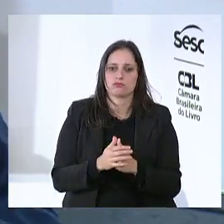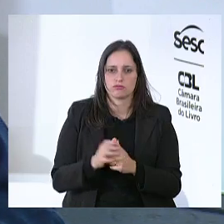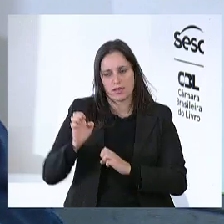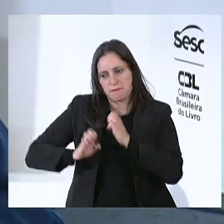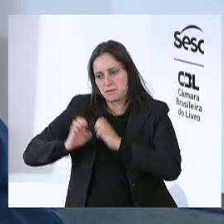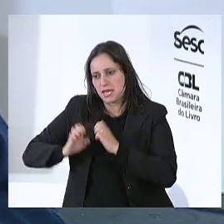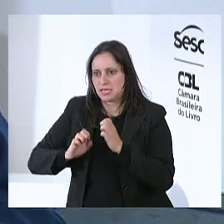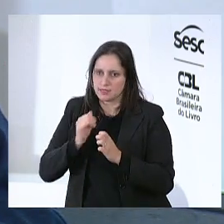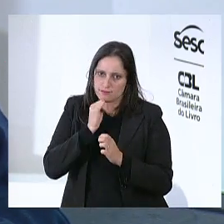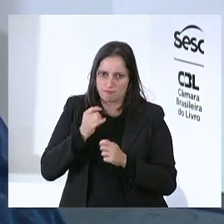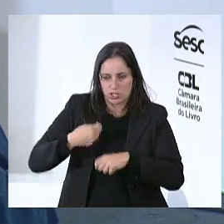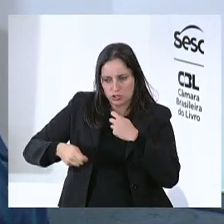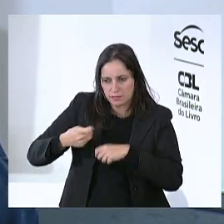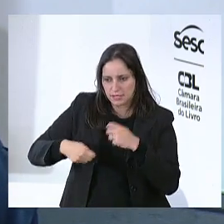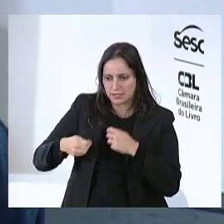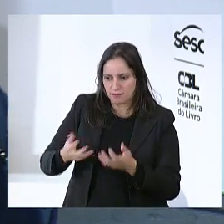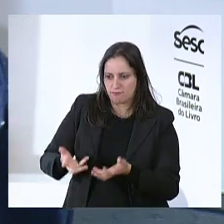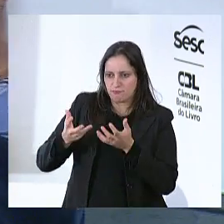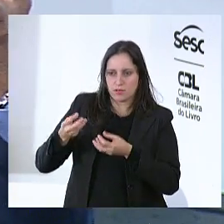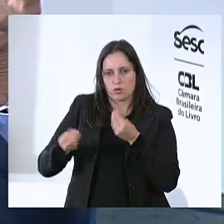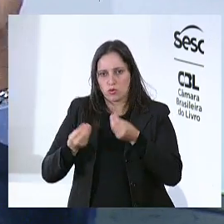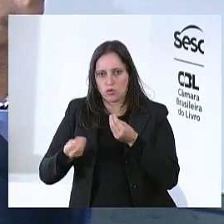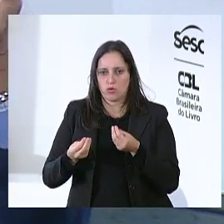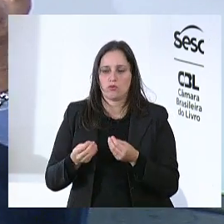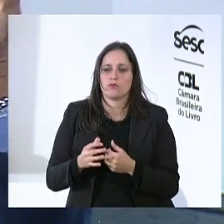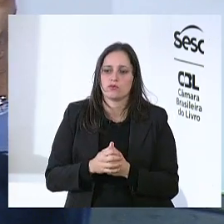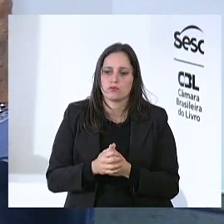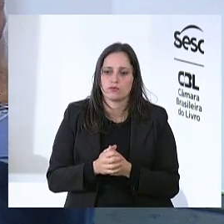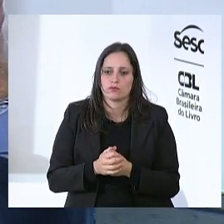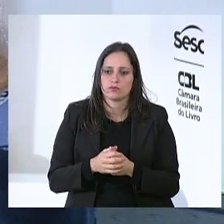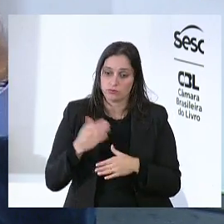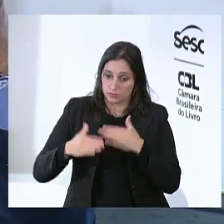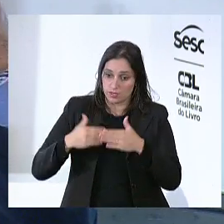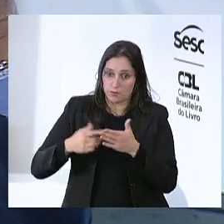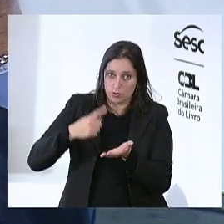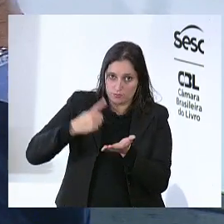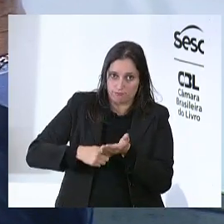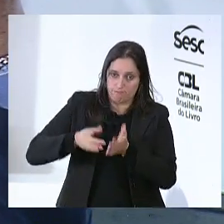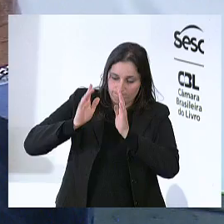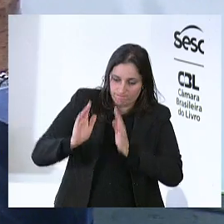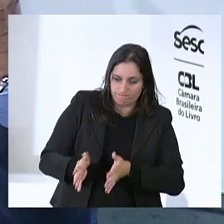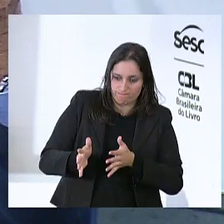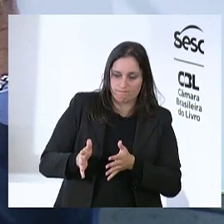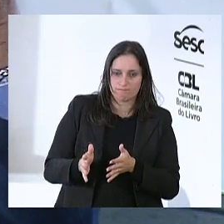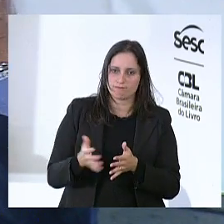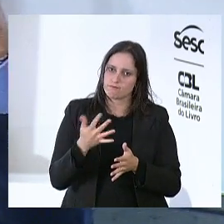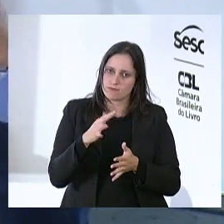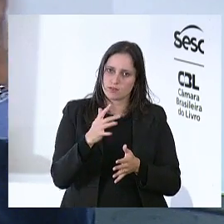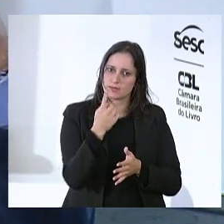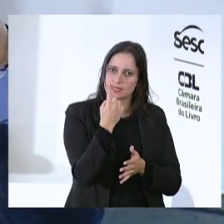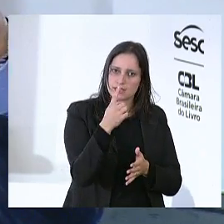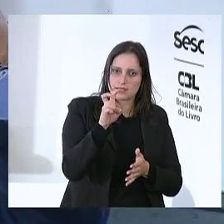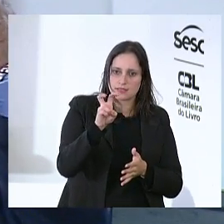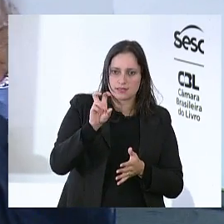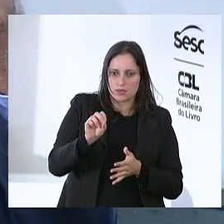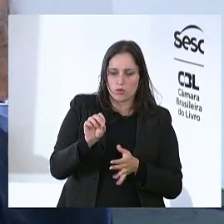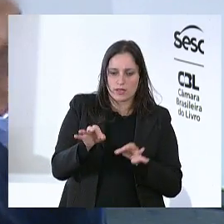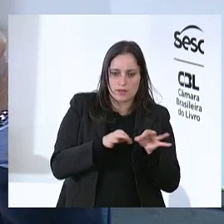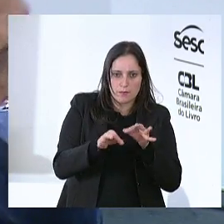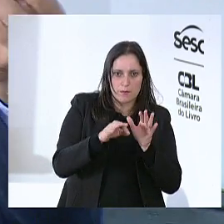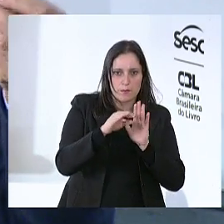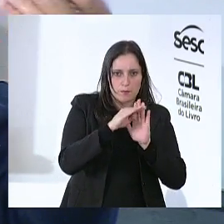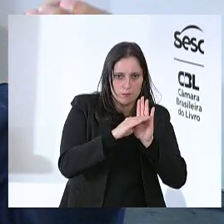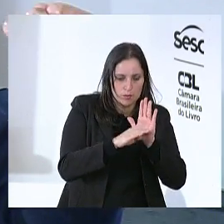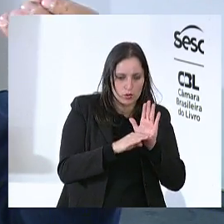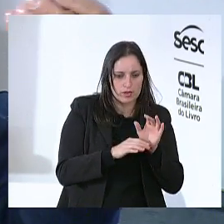gênero. Certo? E depois se consolida em cerca de 150 grandes programas sociais,